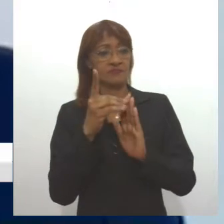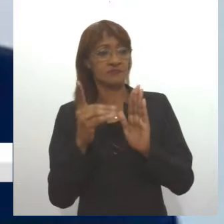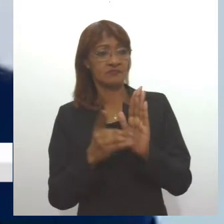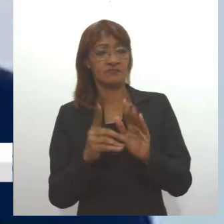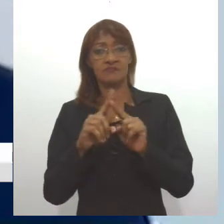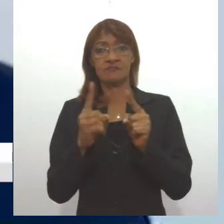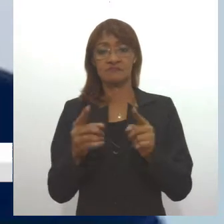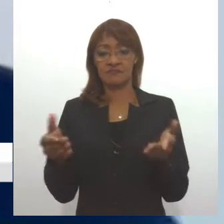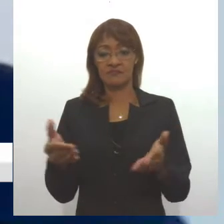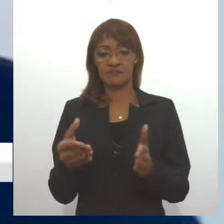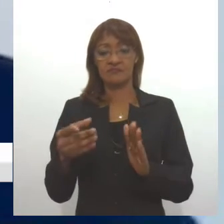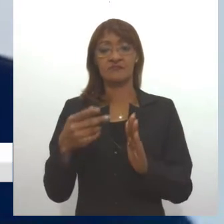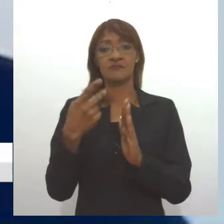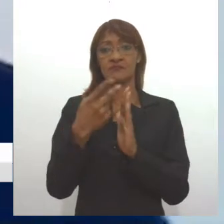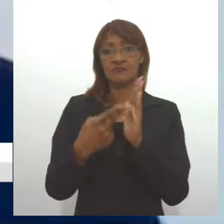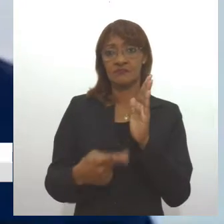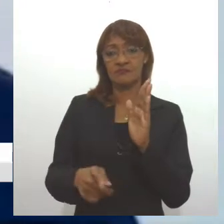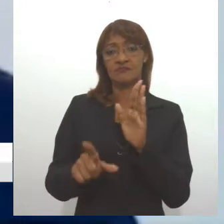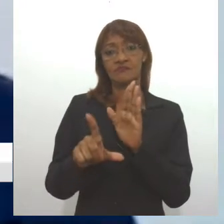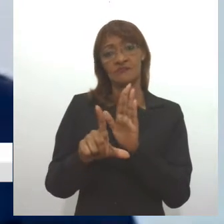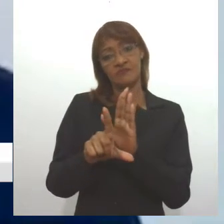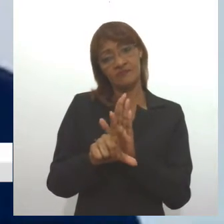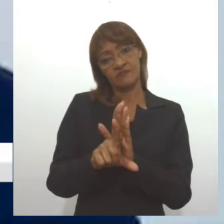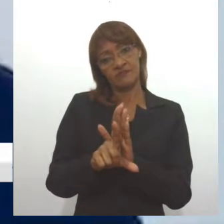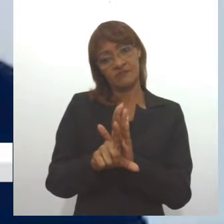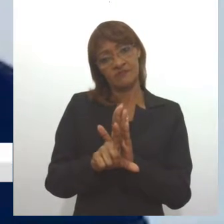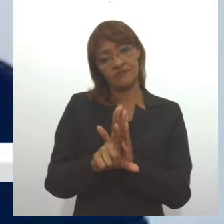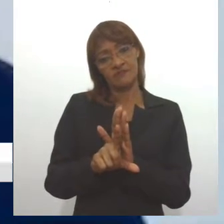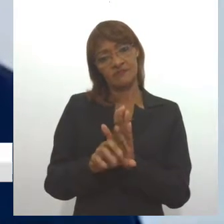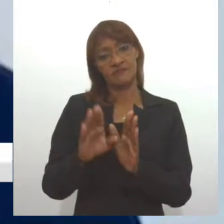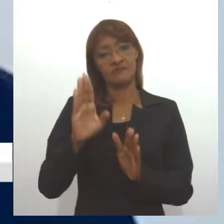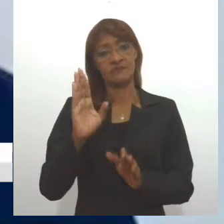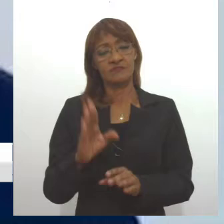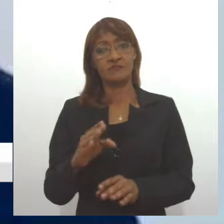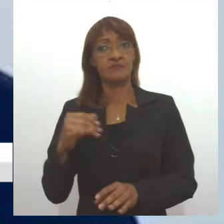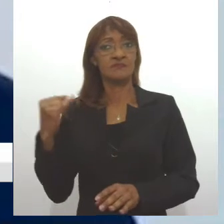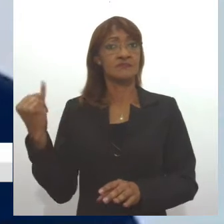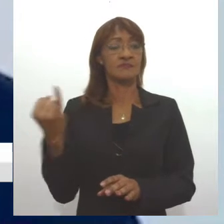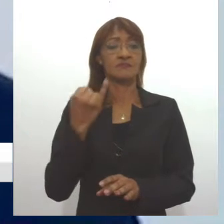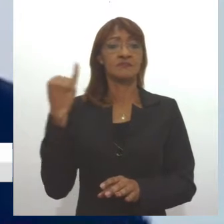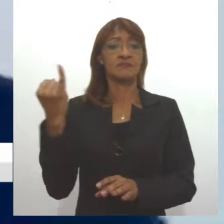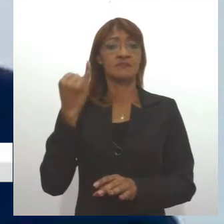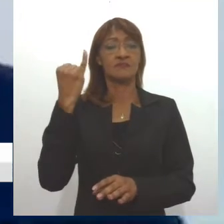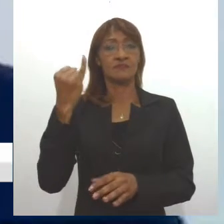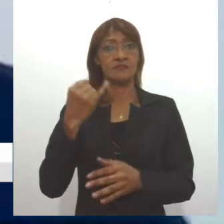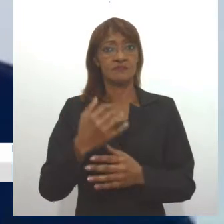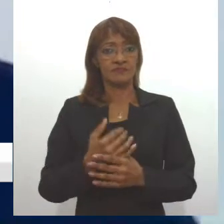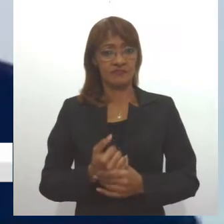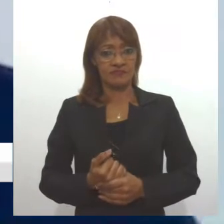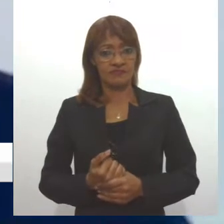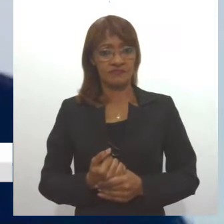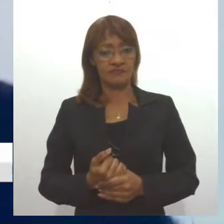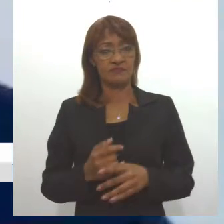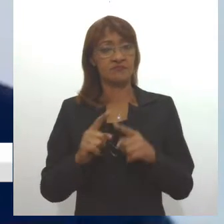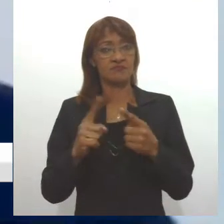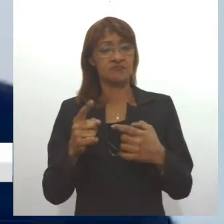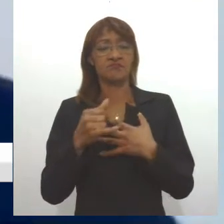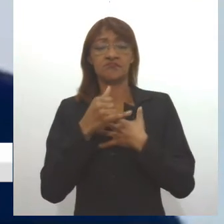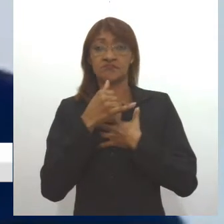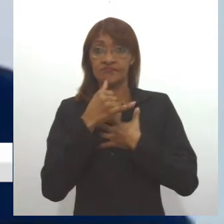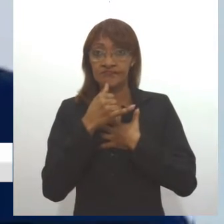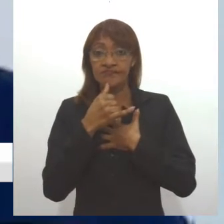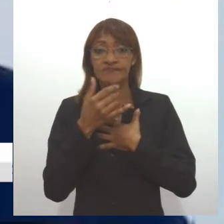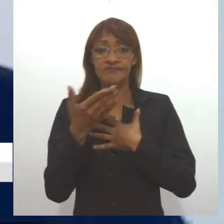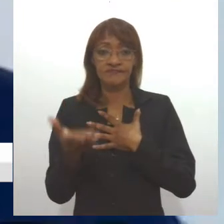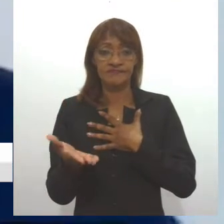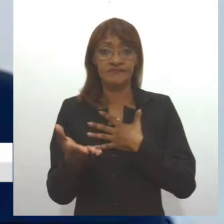de lei, que sim tem a sua relevância e importância, mas a gente lamenta, enquanto